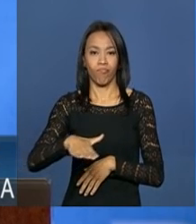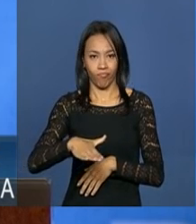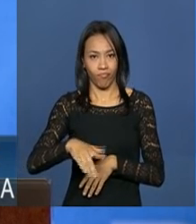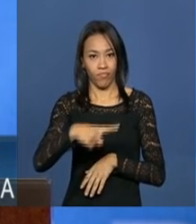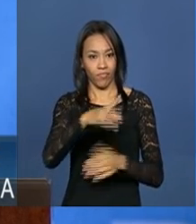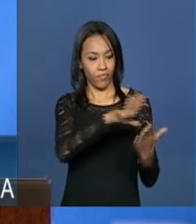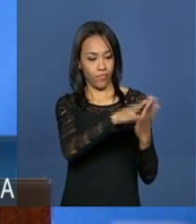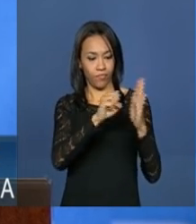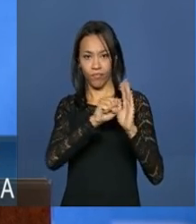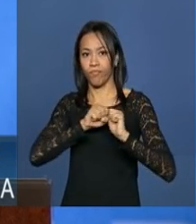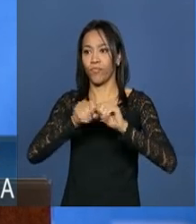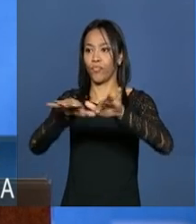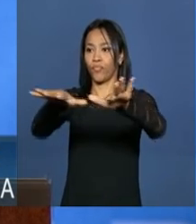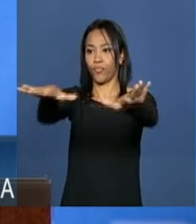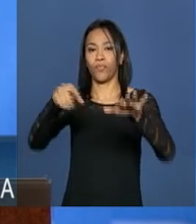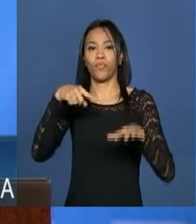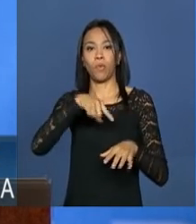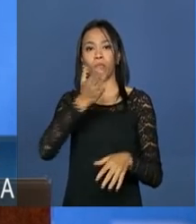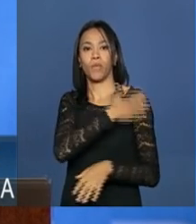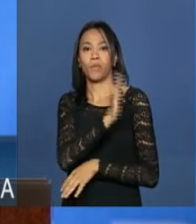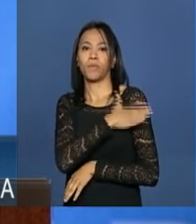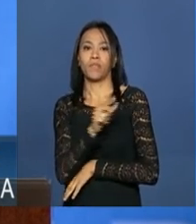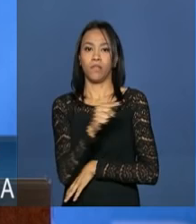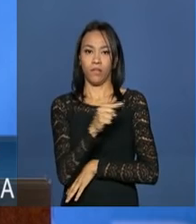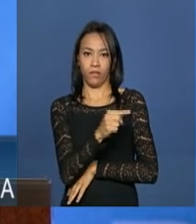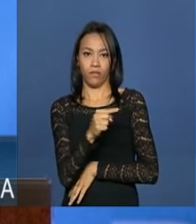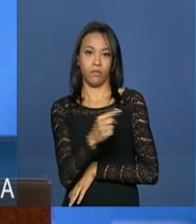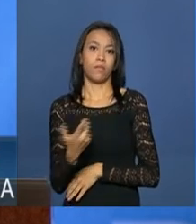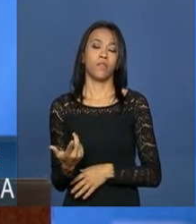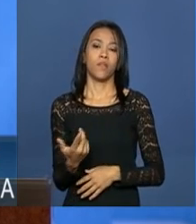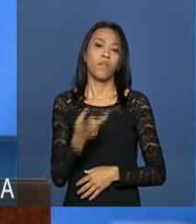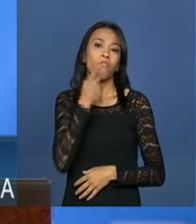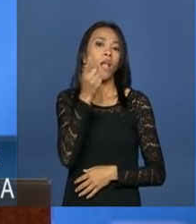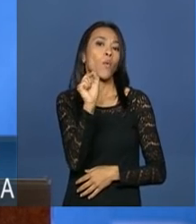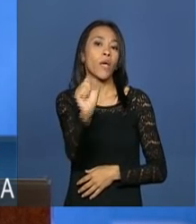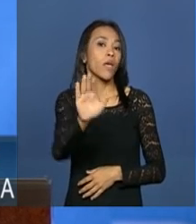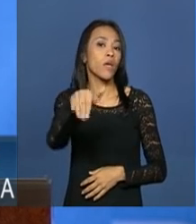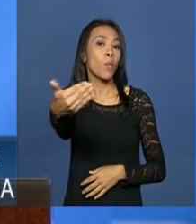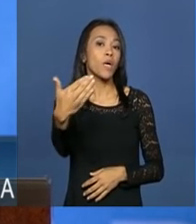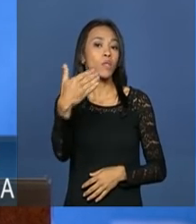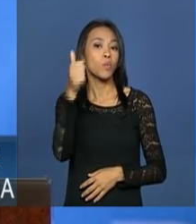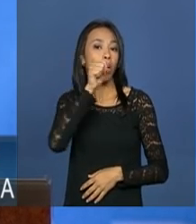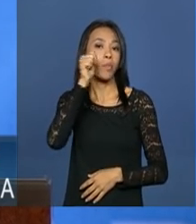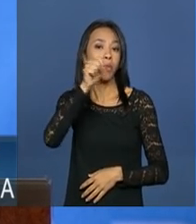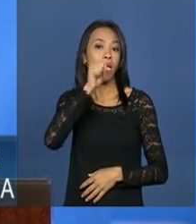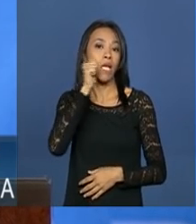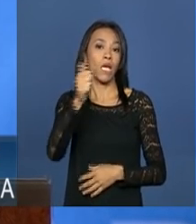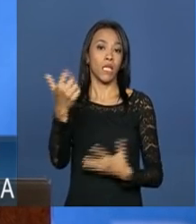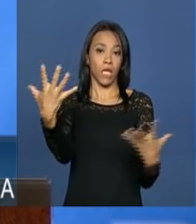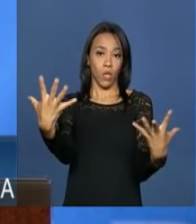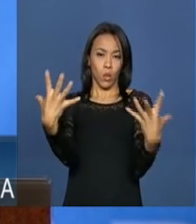tipo perverso de misogenia para dizer que quando uma mulher está sob